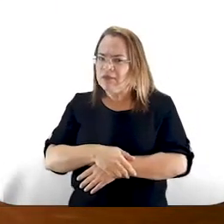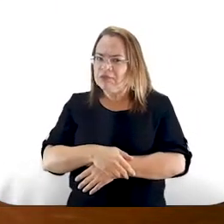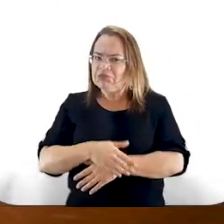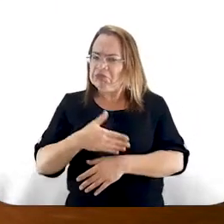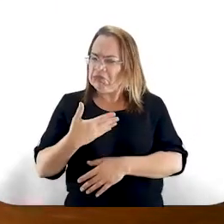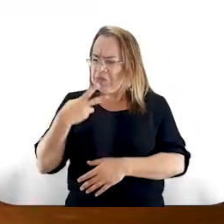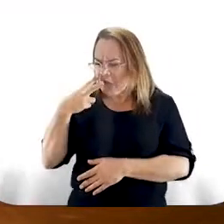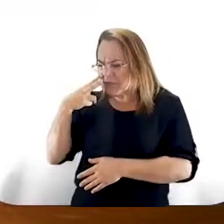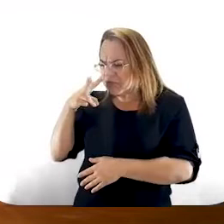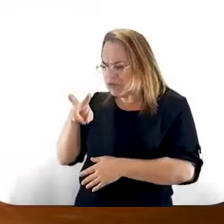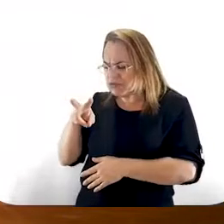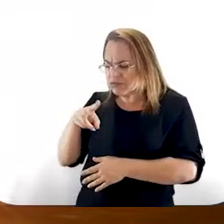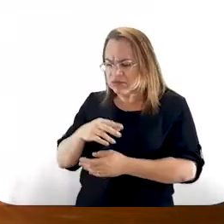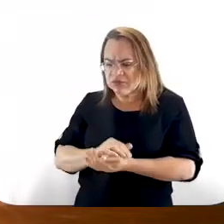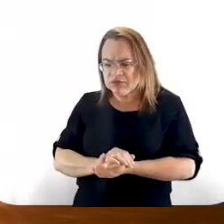que viu